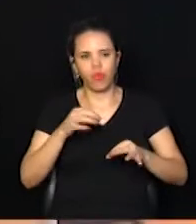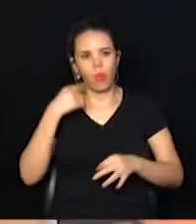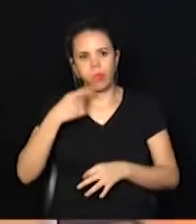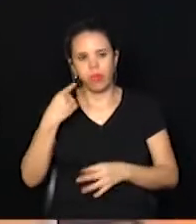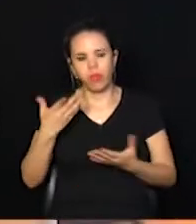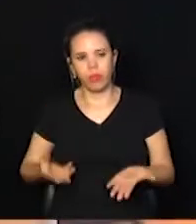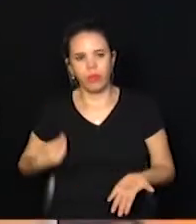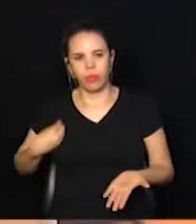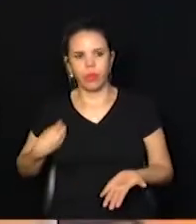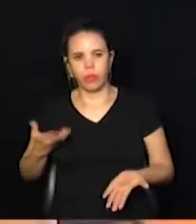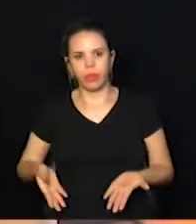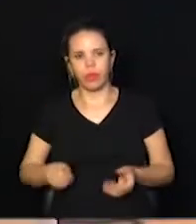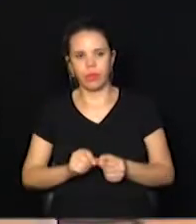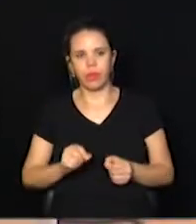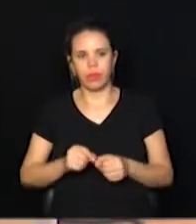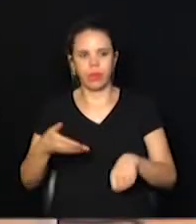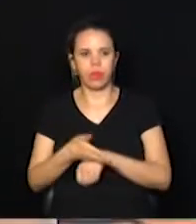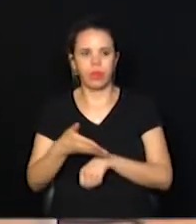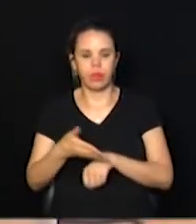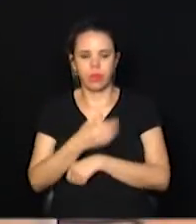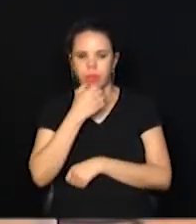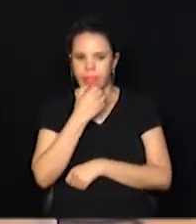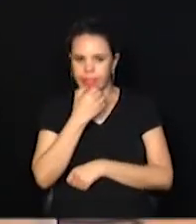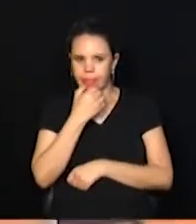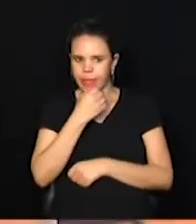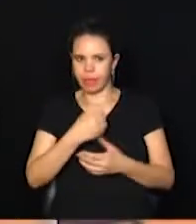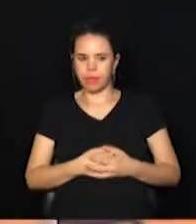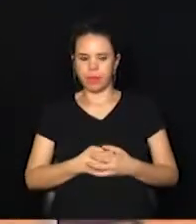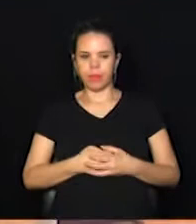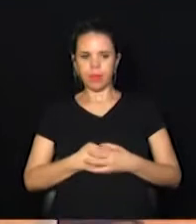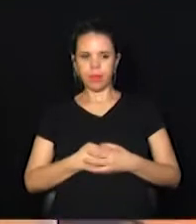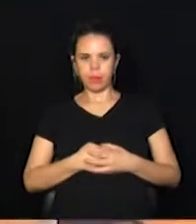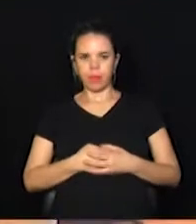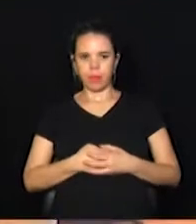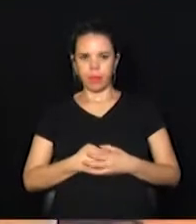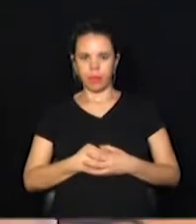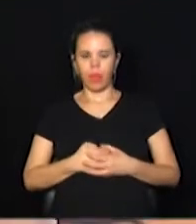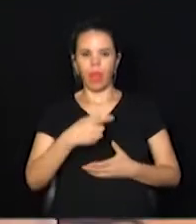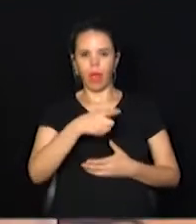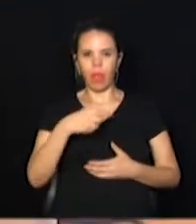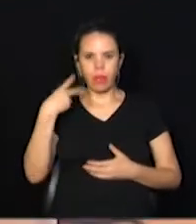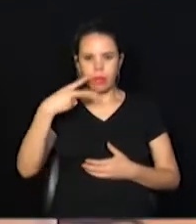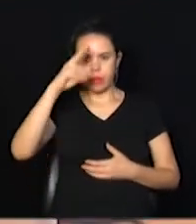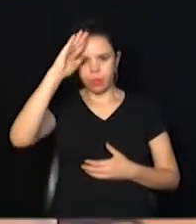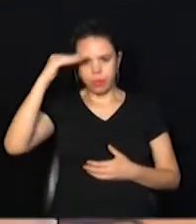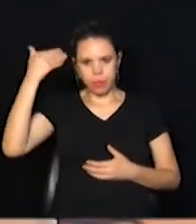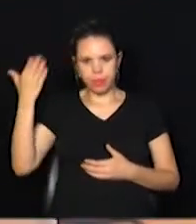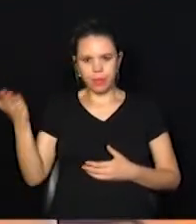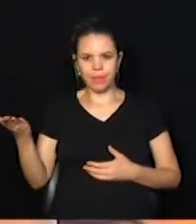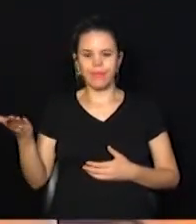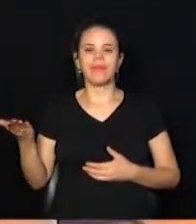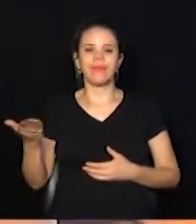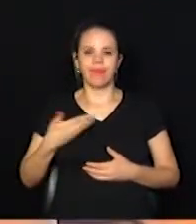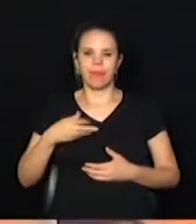que farão aqui parte desta mesa, ex-vereador Pedro Torinho, nosso companheiro do Partido